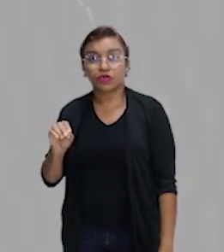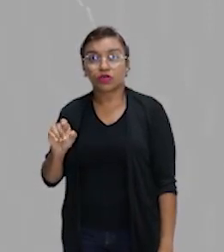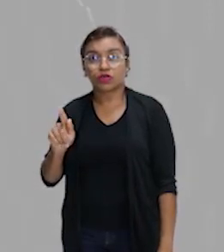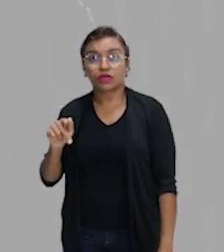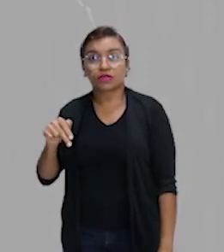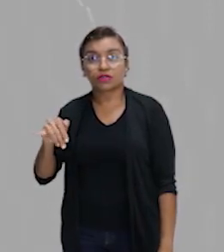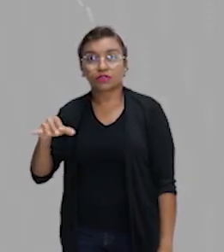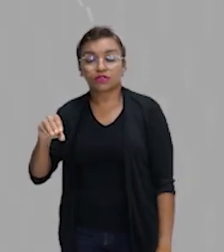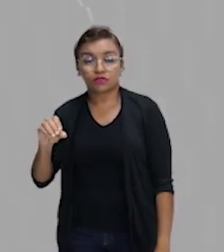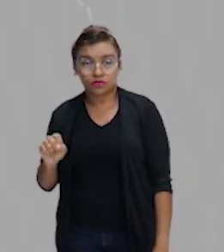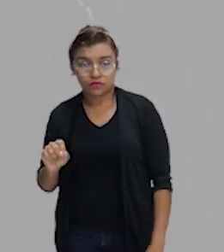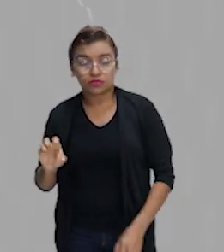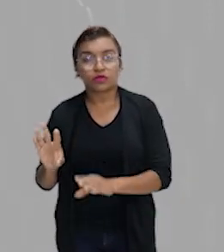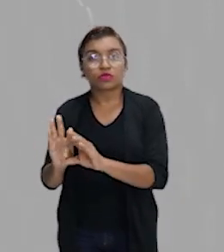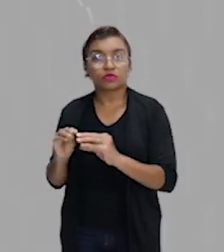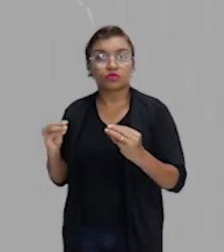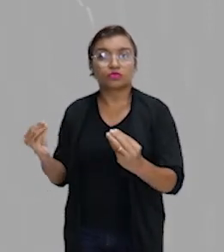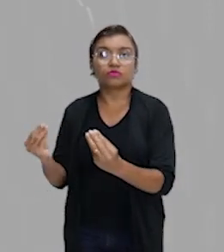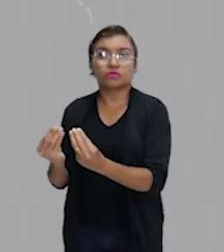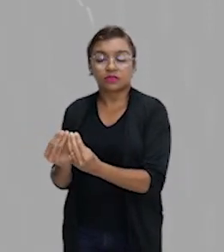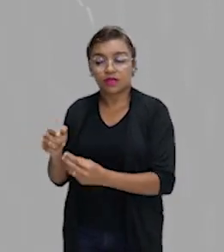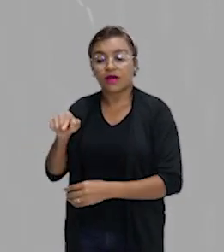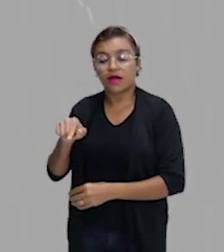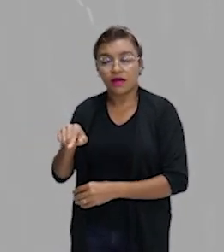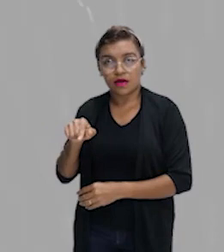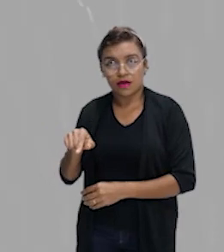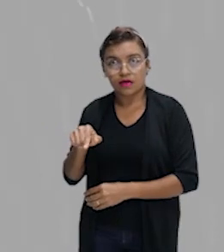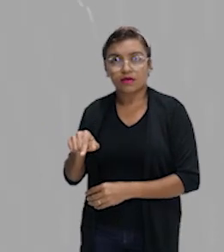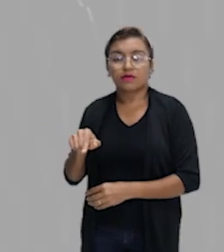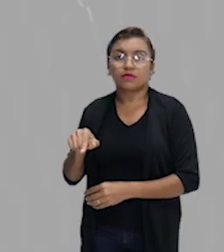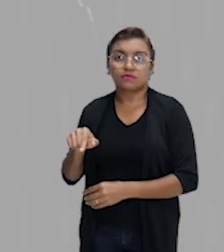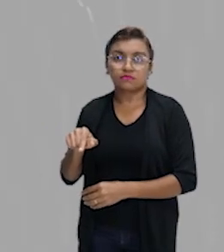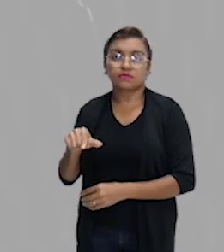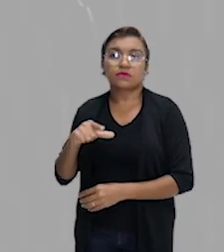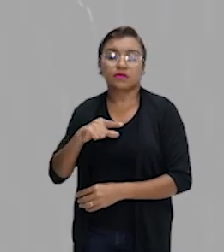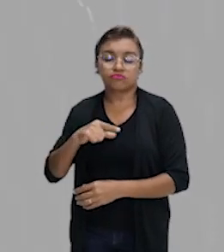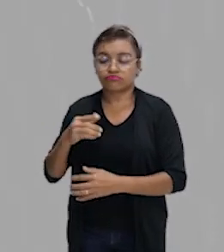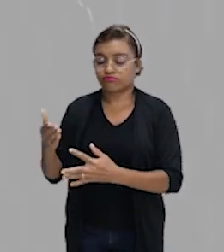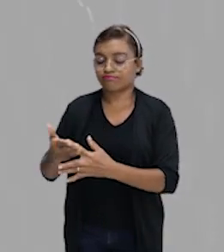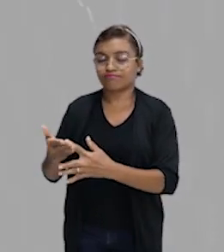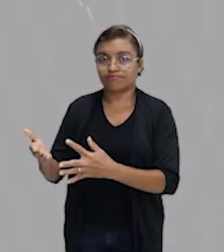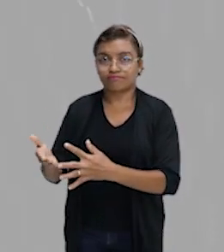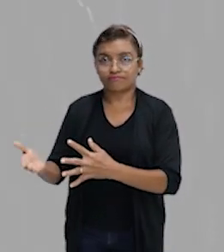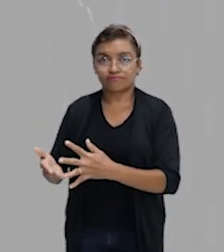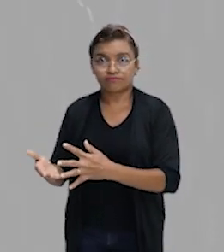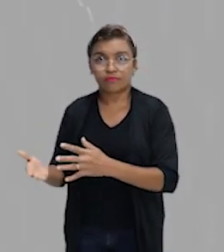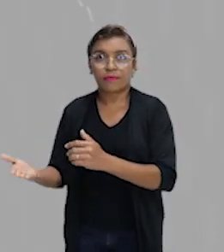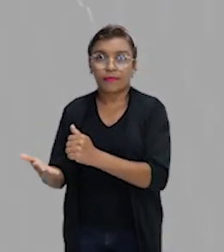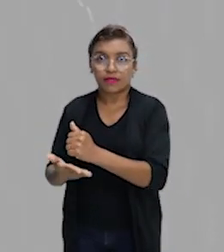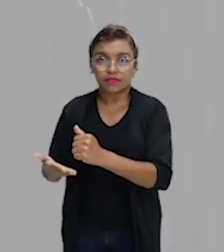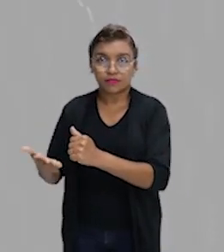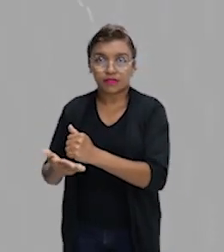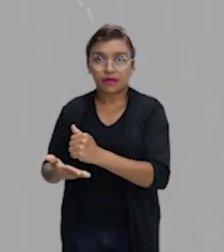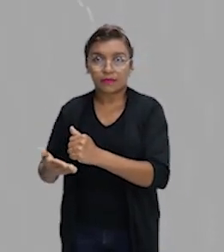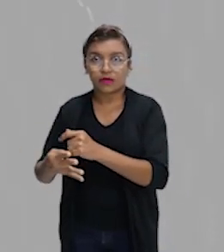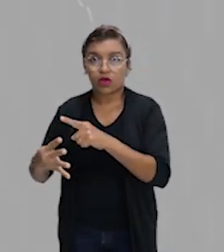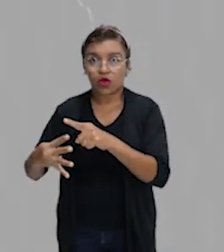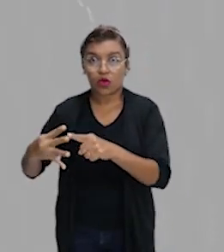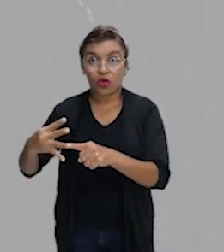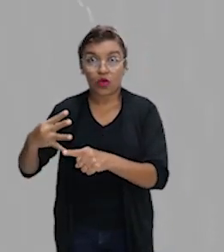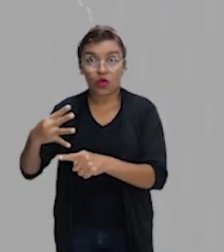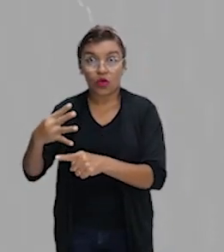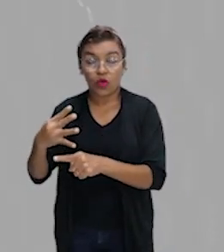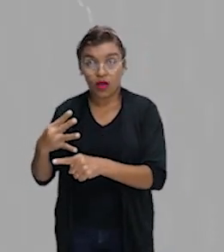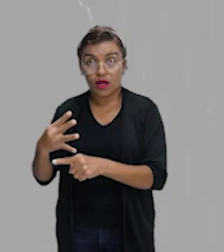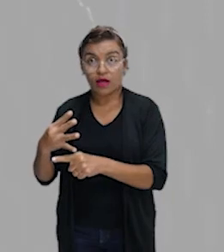inorgânicos, substâncias inorgânicas, elas vão ser divididas em basicamente 4